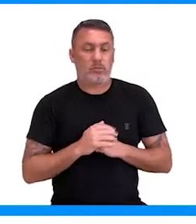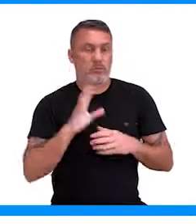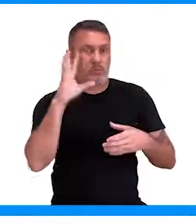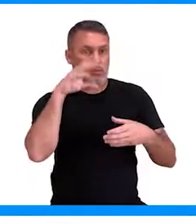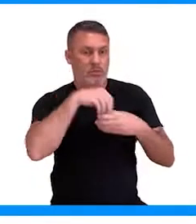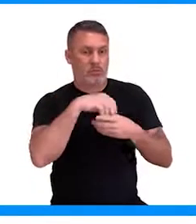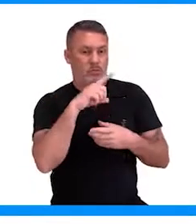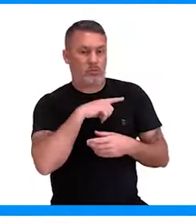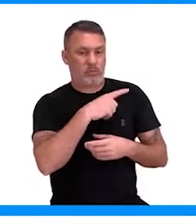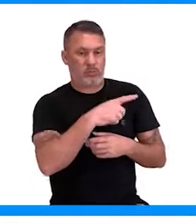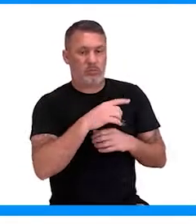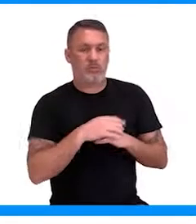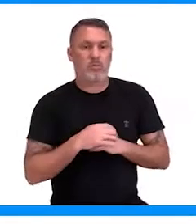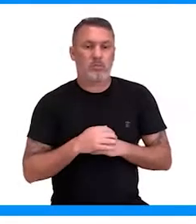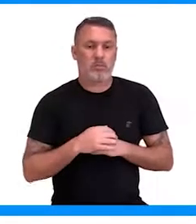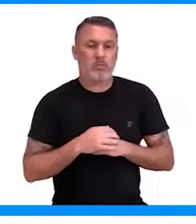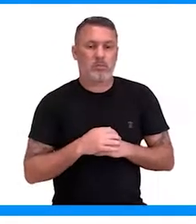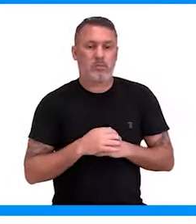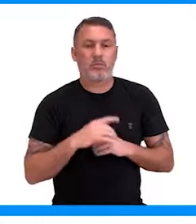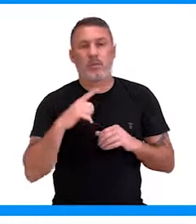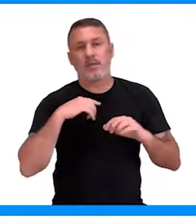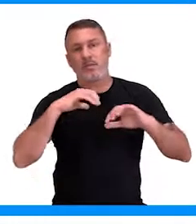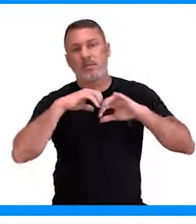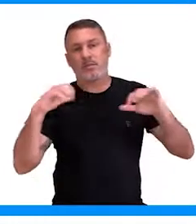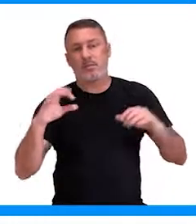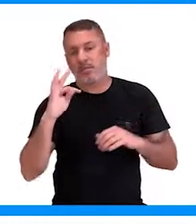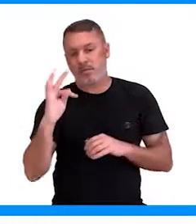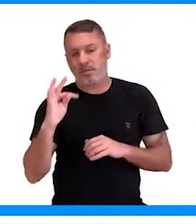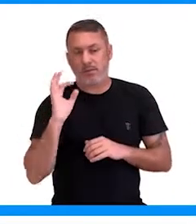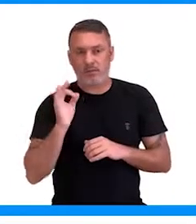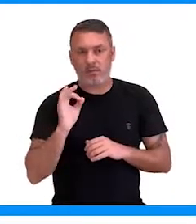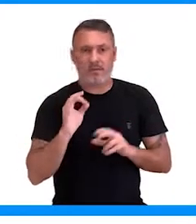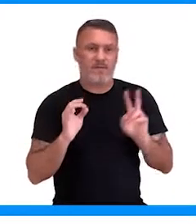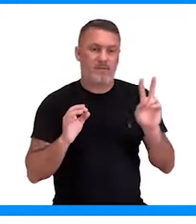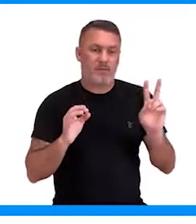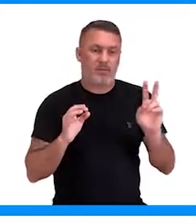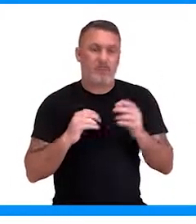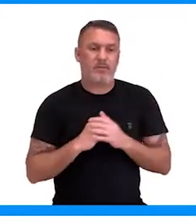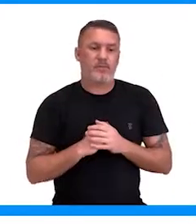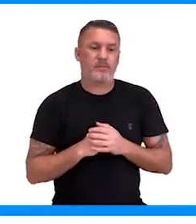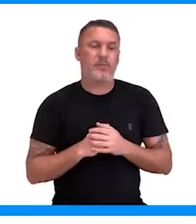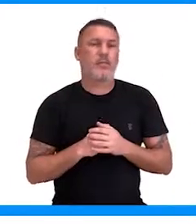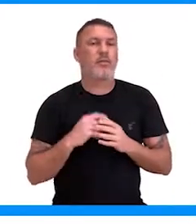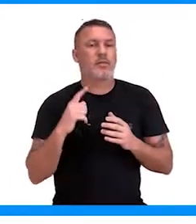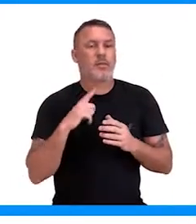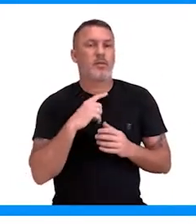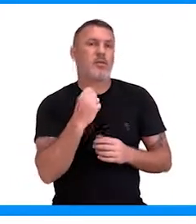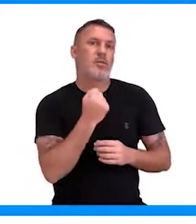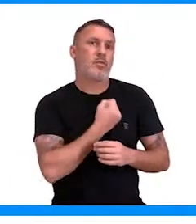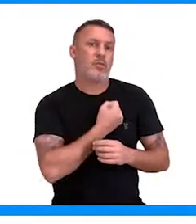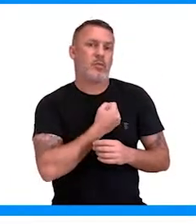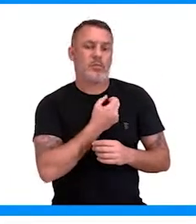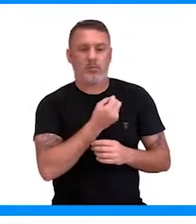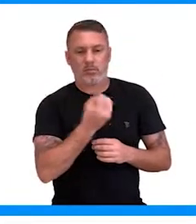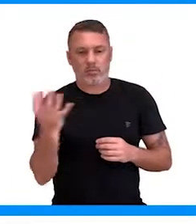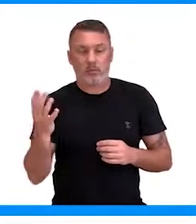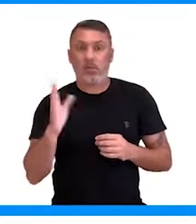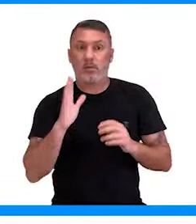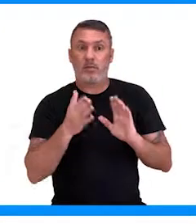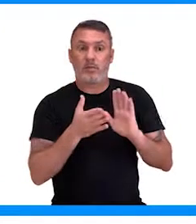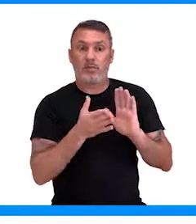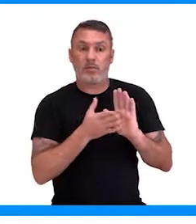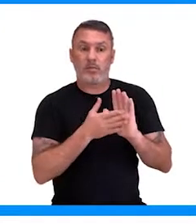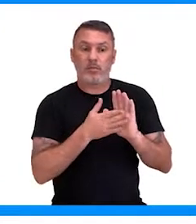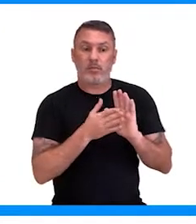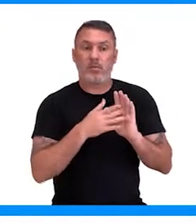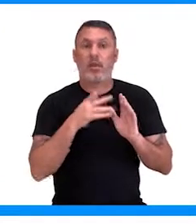aqui dentro. E aí você isolou o termo t lá na vertical. A gente fez isso tudo com números. Né?